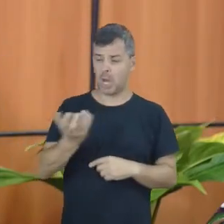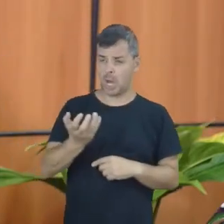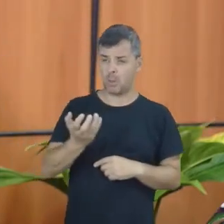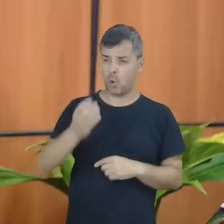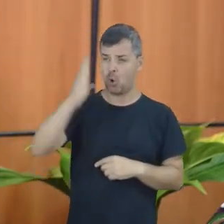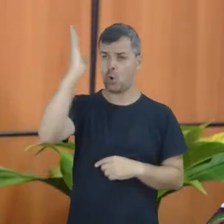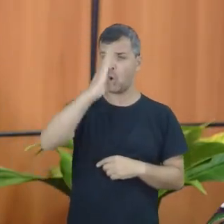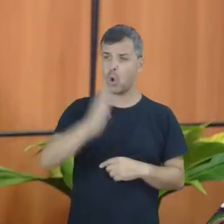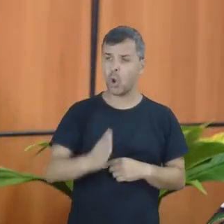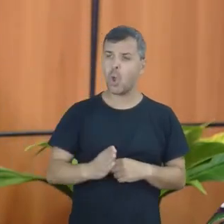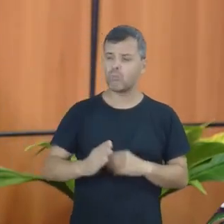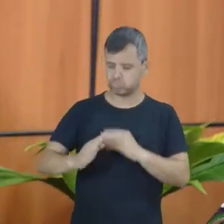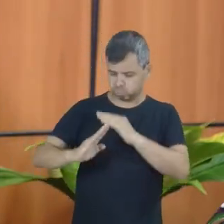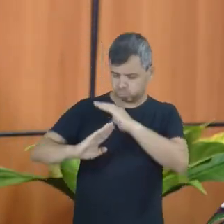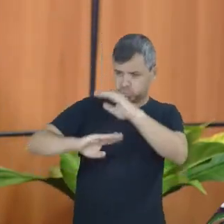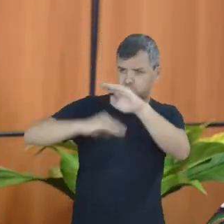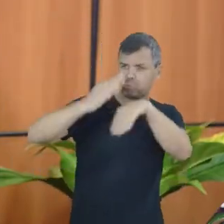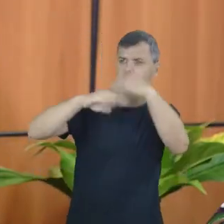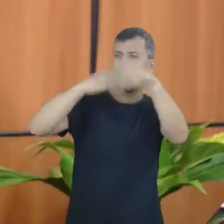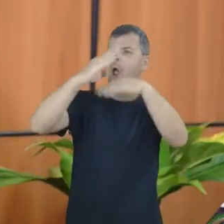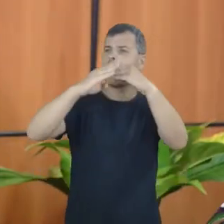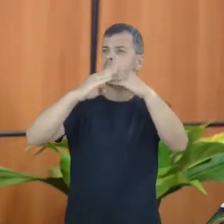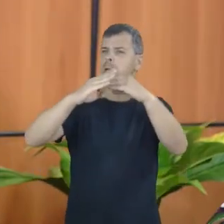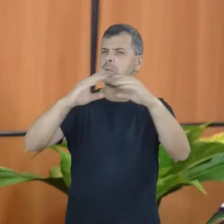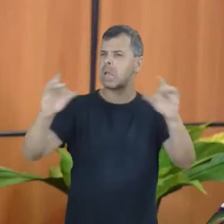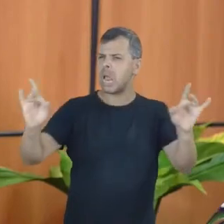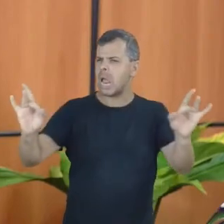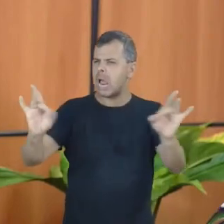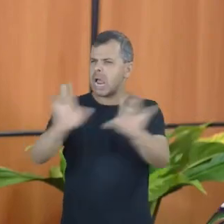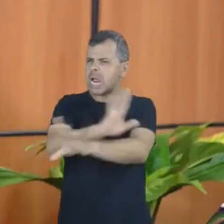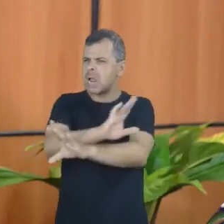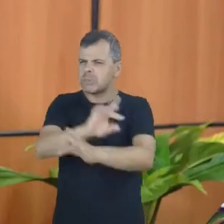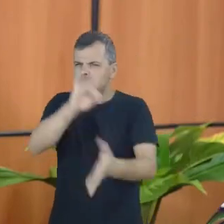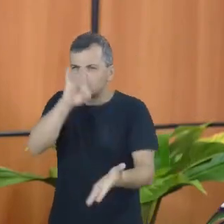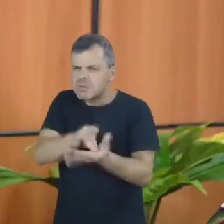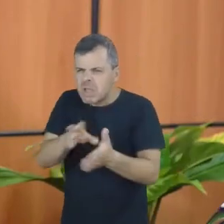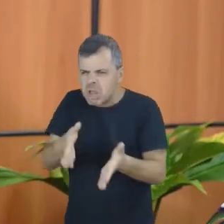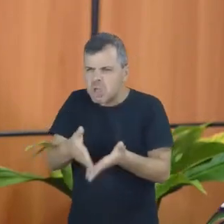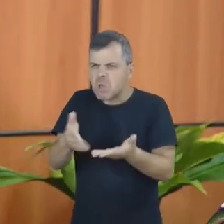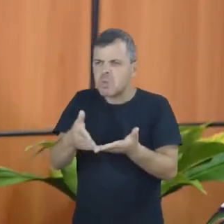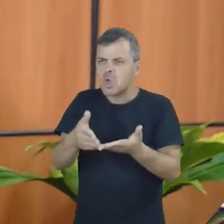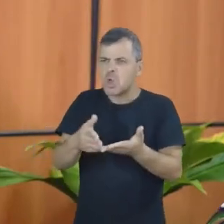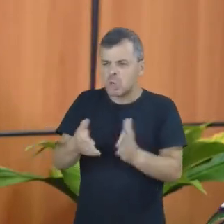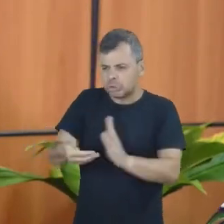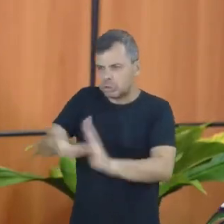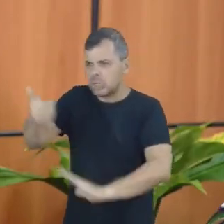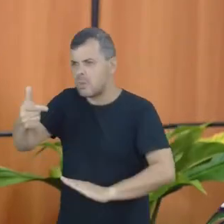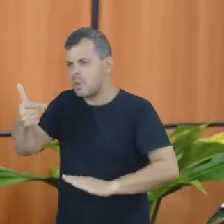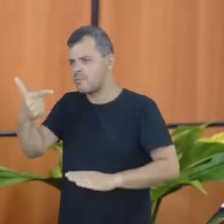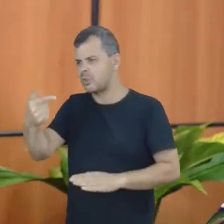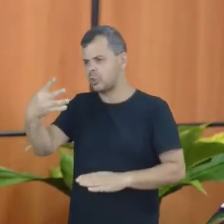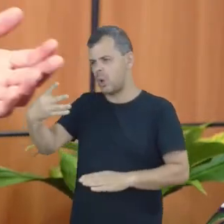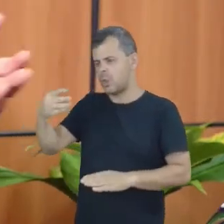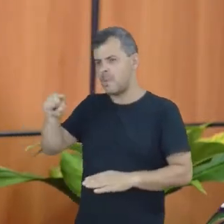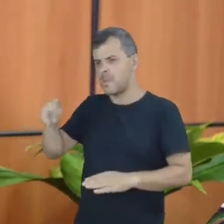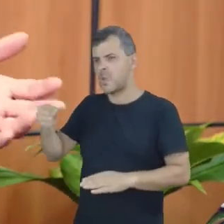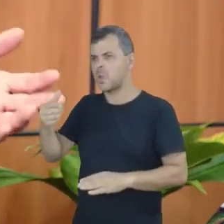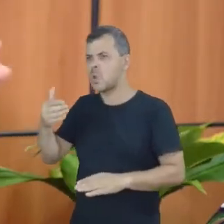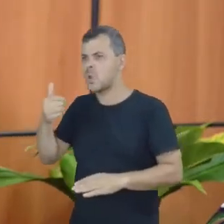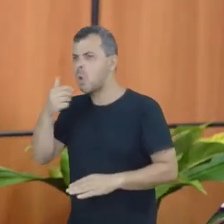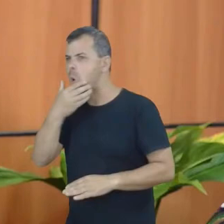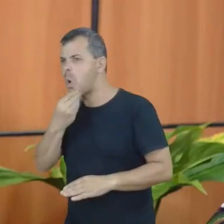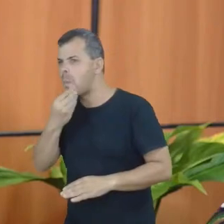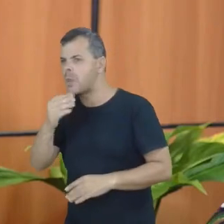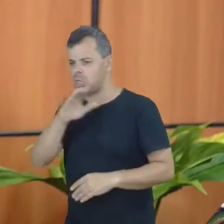Brasil que se desenvolva, que acabe definitivamente com a pobreza. Já tiramos 24 milhões e 400 mil homens, mulheres